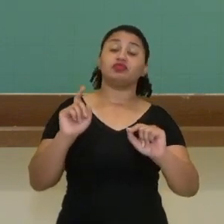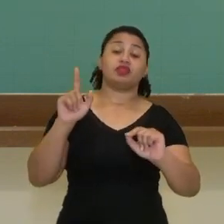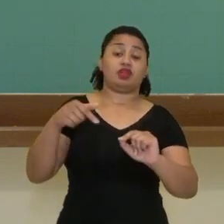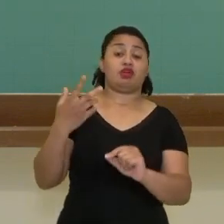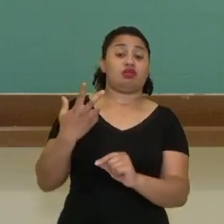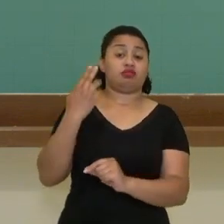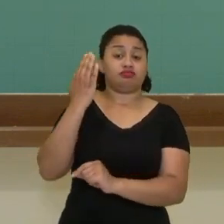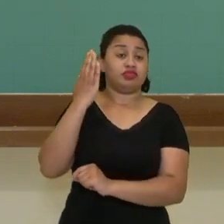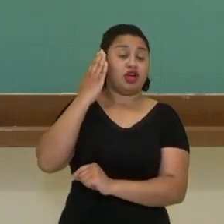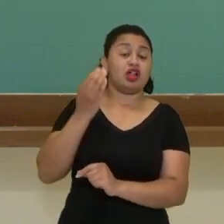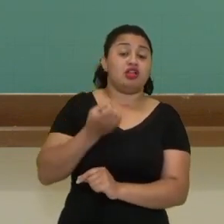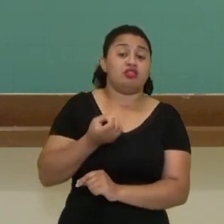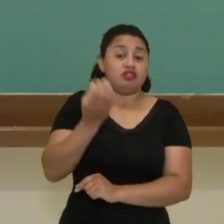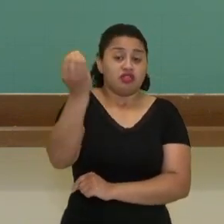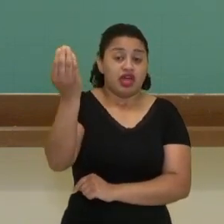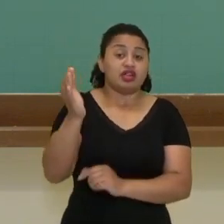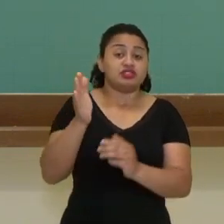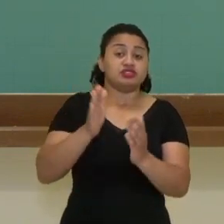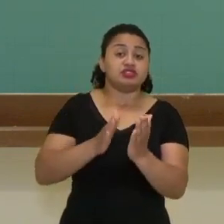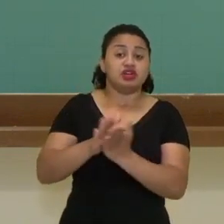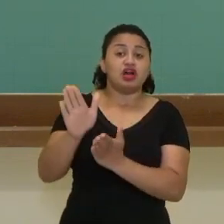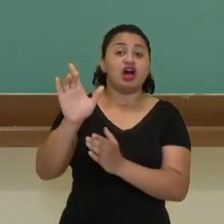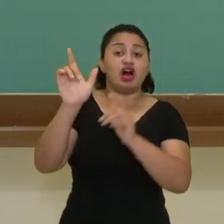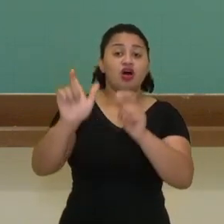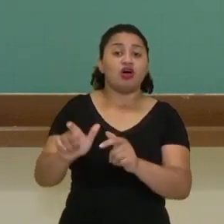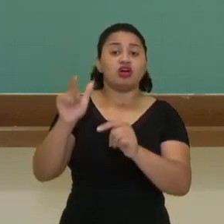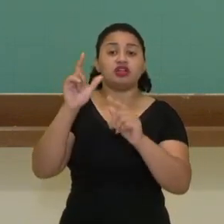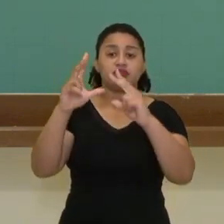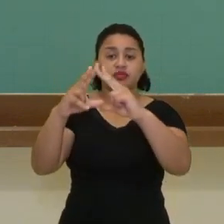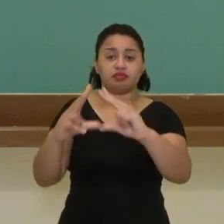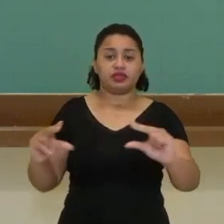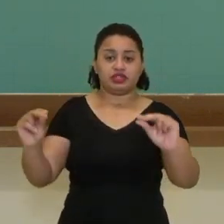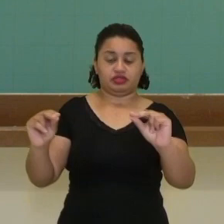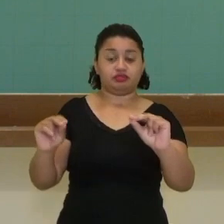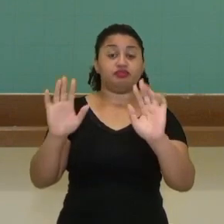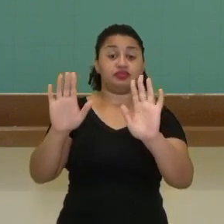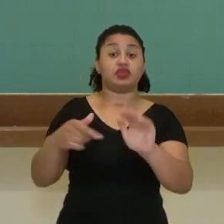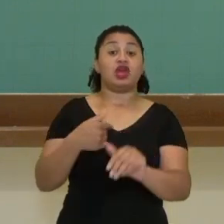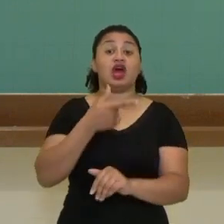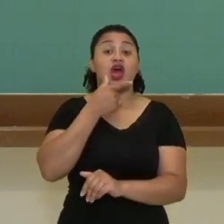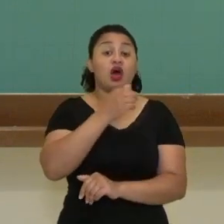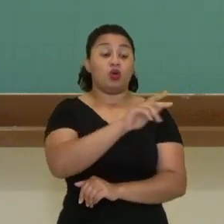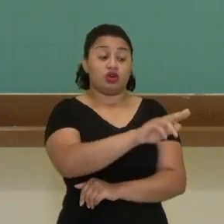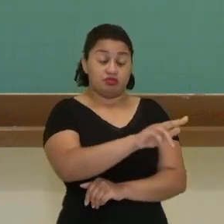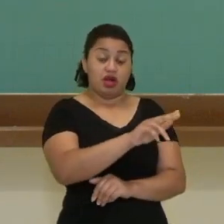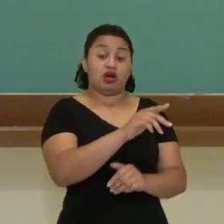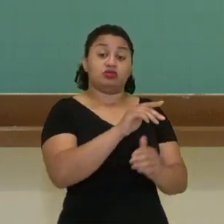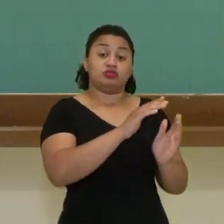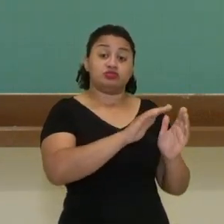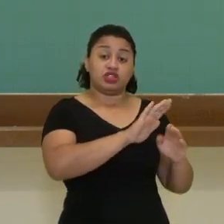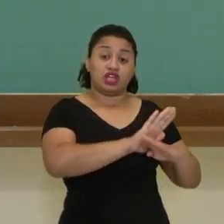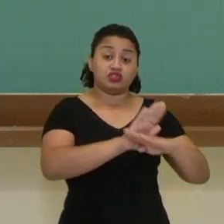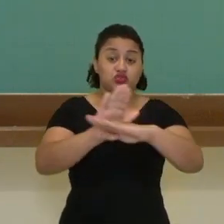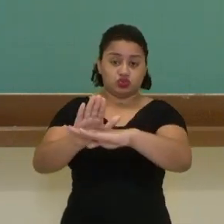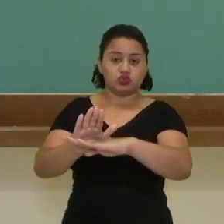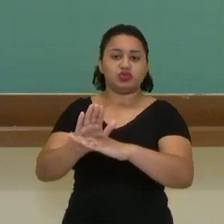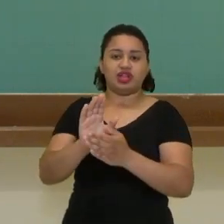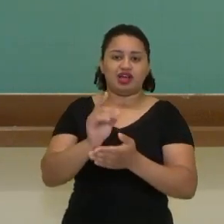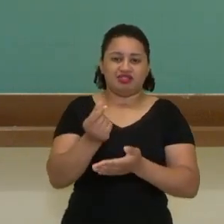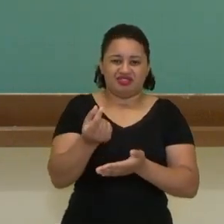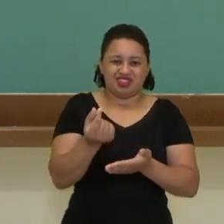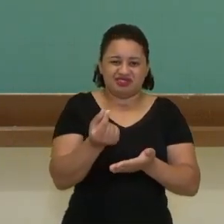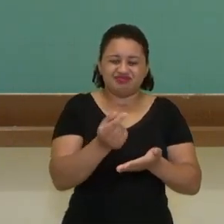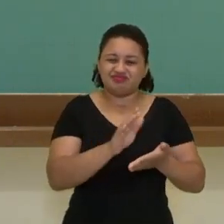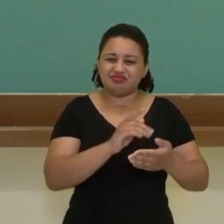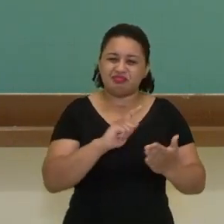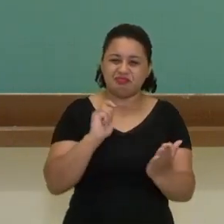ele viaja a Paris. É bom frisar que o irmão dele que financia esta viagem de Vincent para Paris,